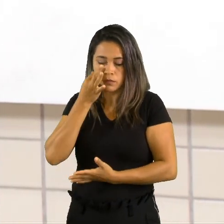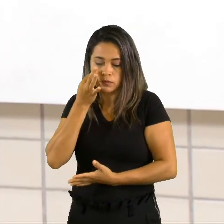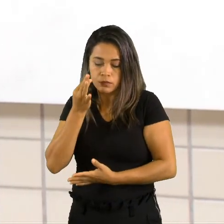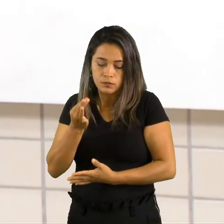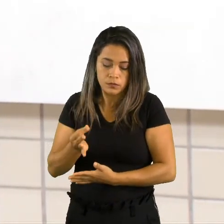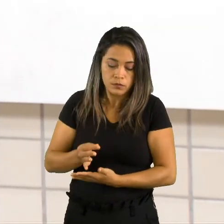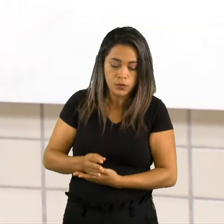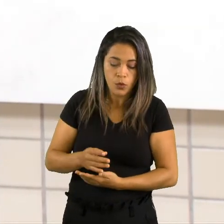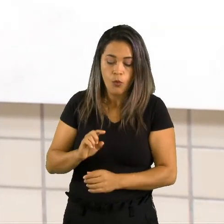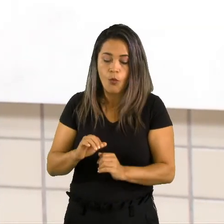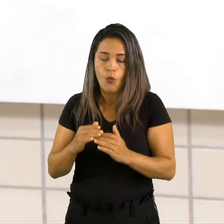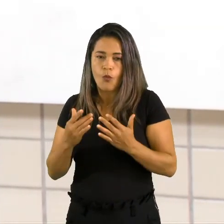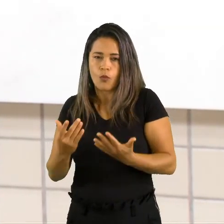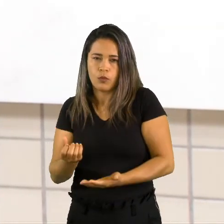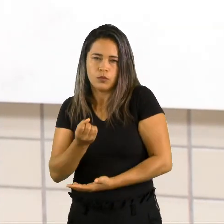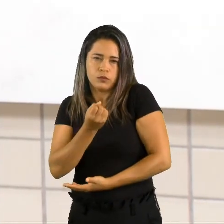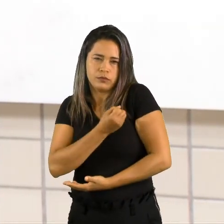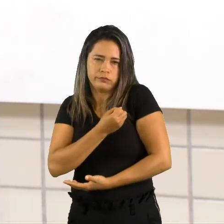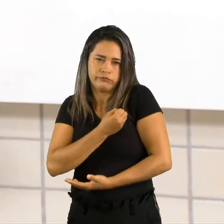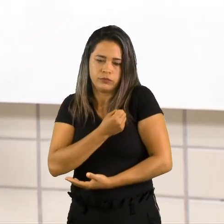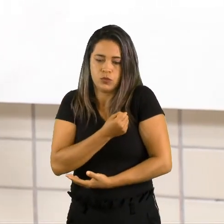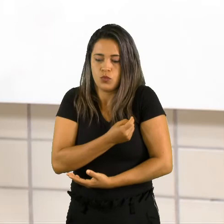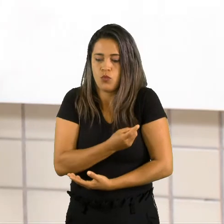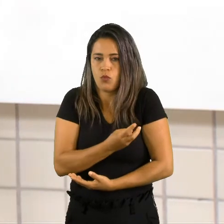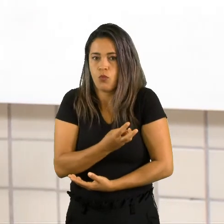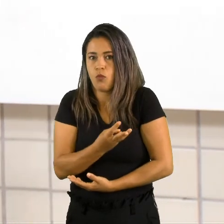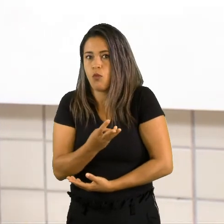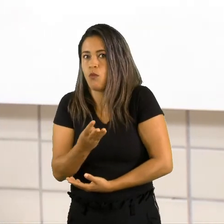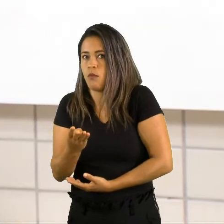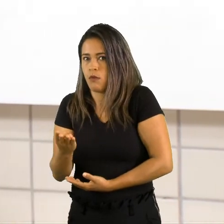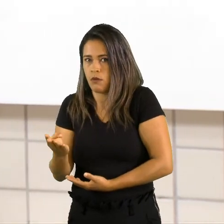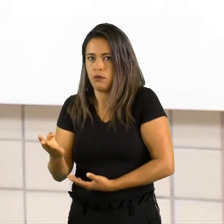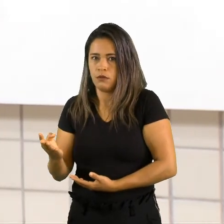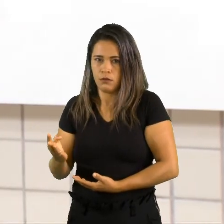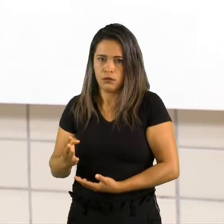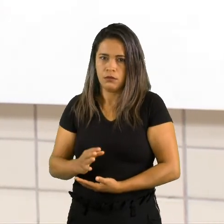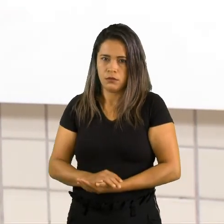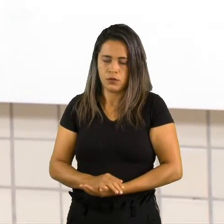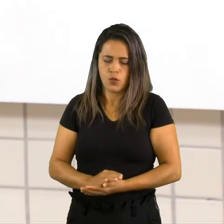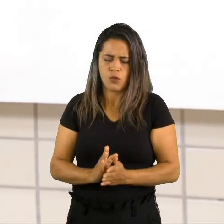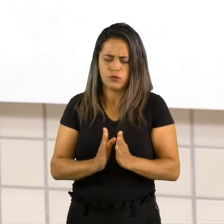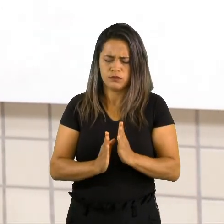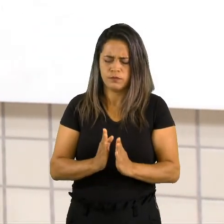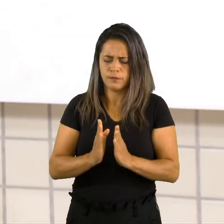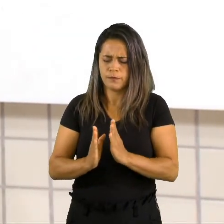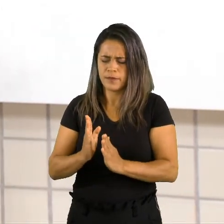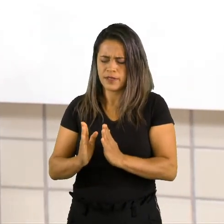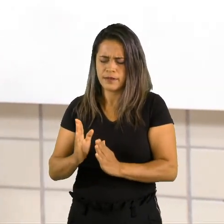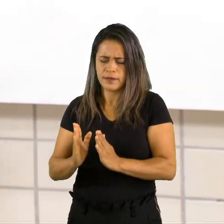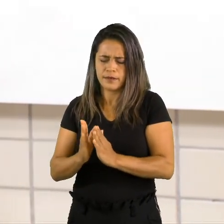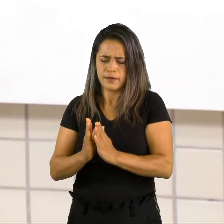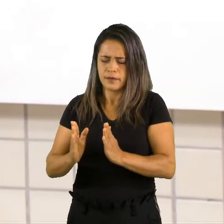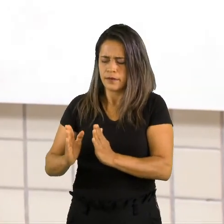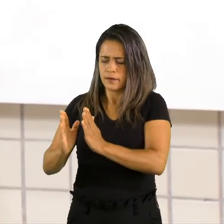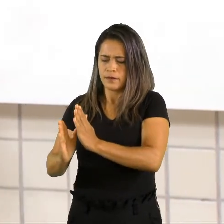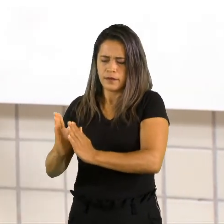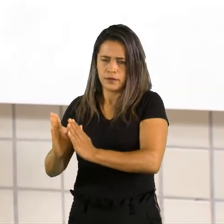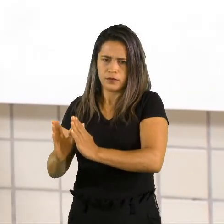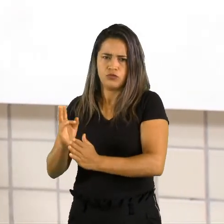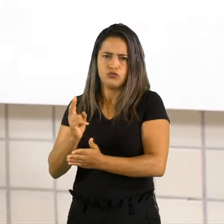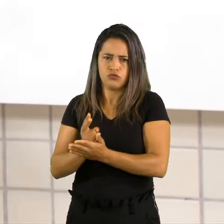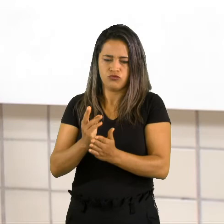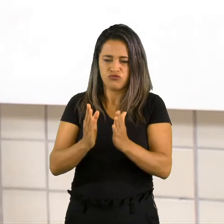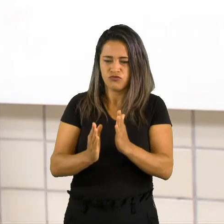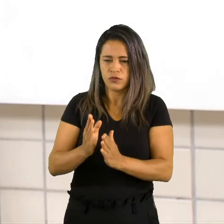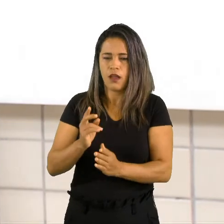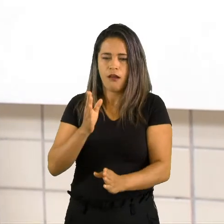quais são os números, de quanto em quanto, em quantos pedaços é dividido um número e o outro do ponto, e eu